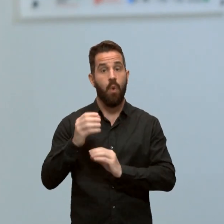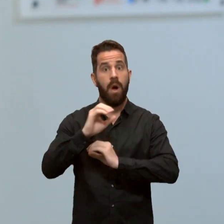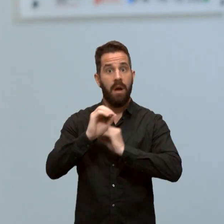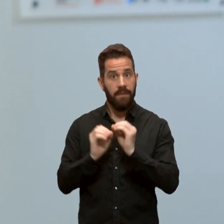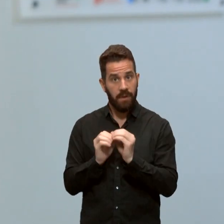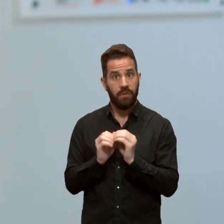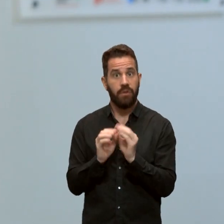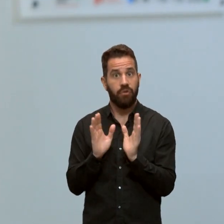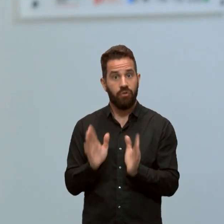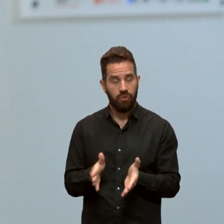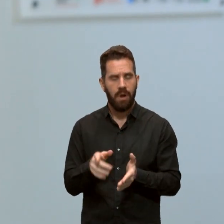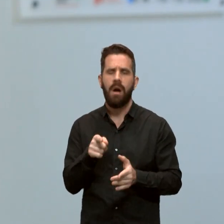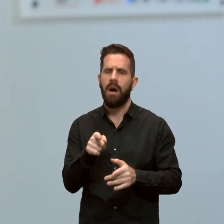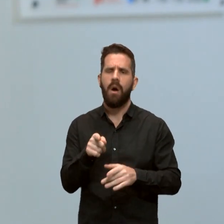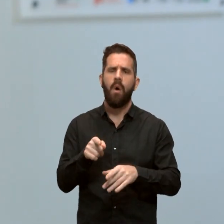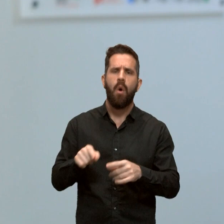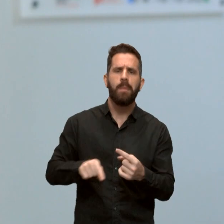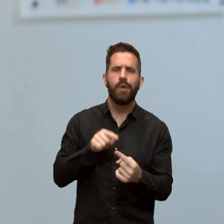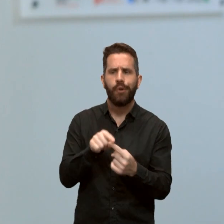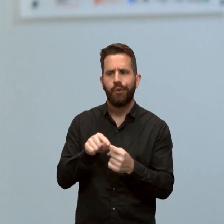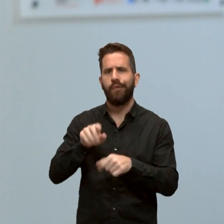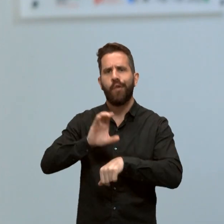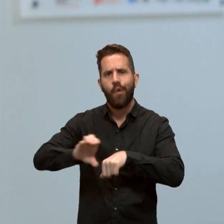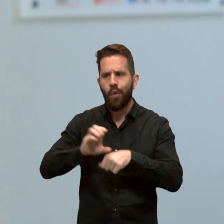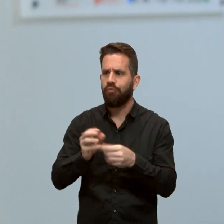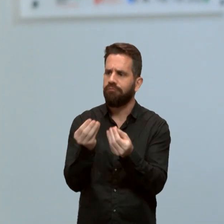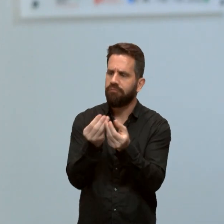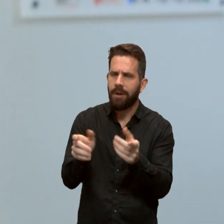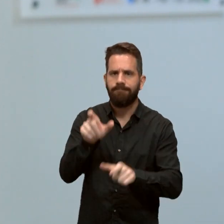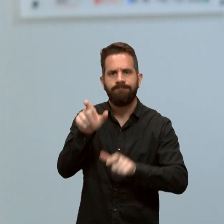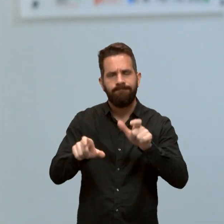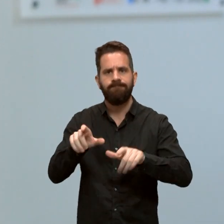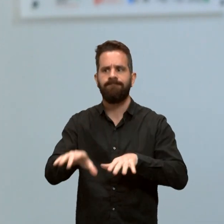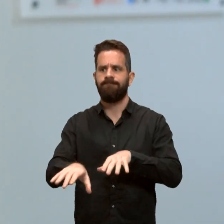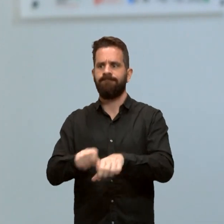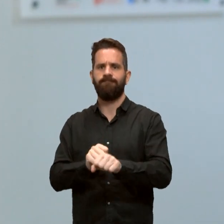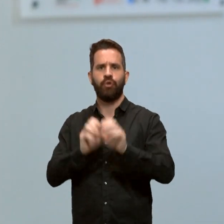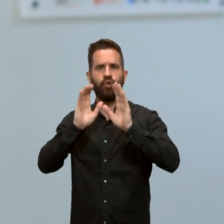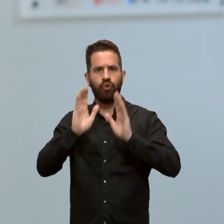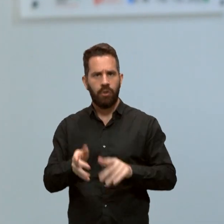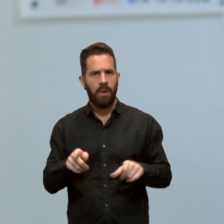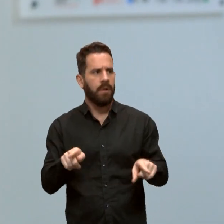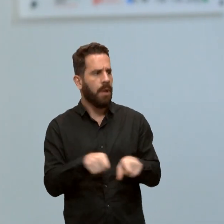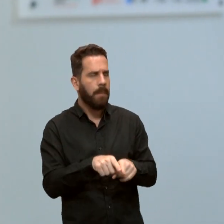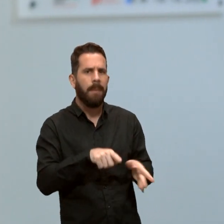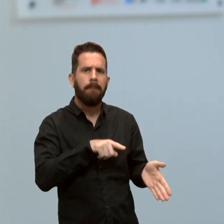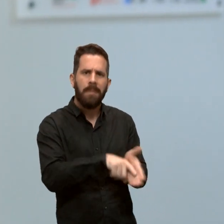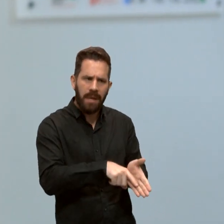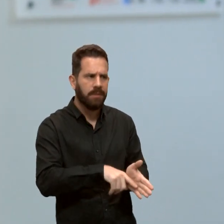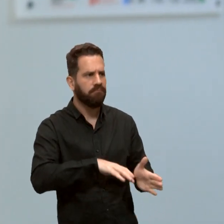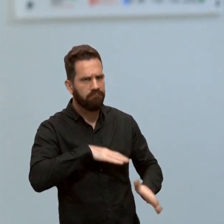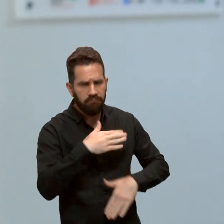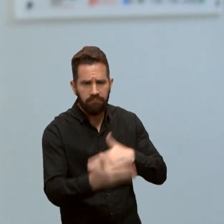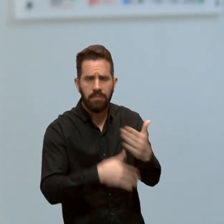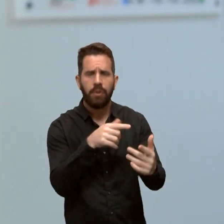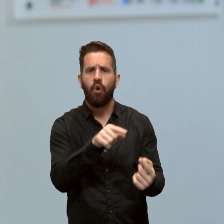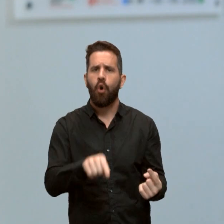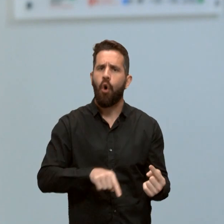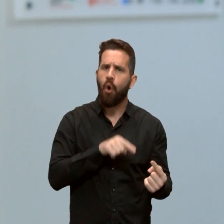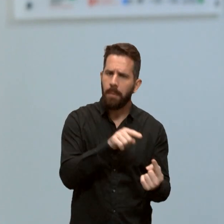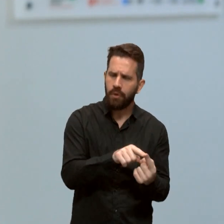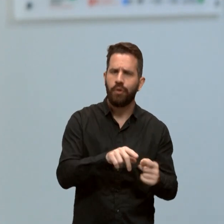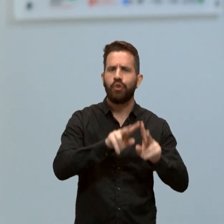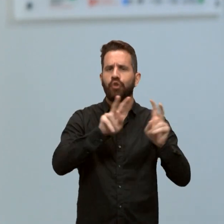humanos para atuar nessa área, que vai estar desenvolvendo pesquisa aplicada na questão, né, do hidrogênio verde e